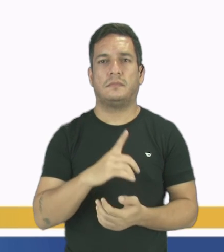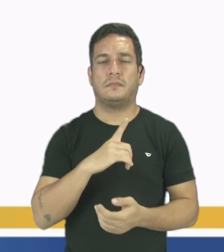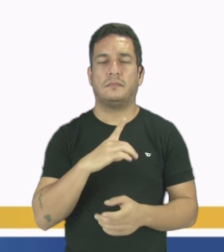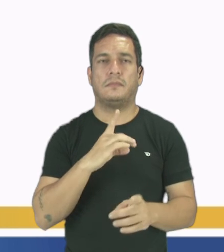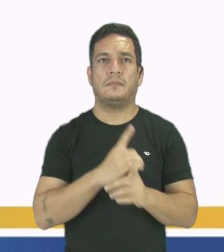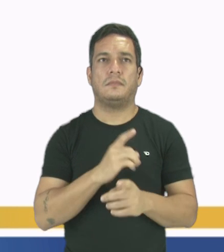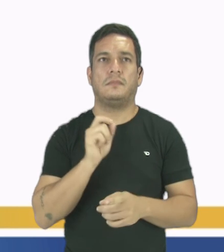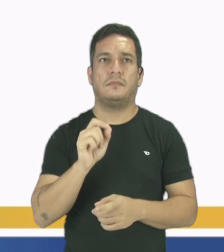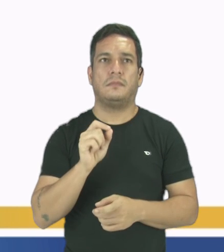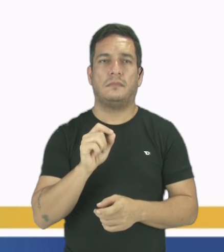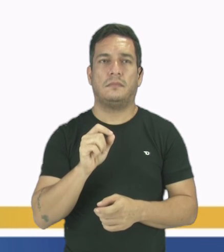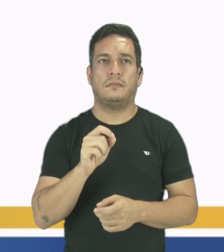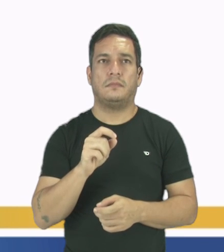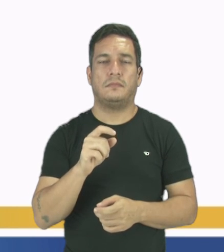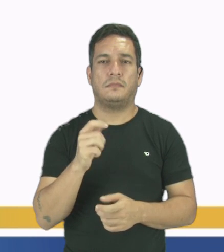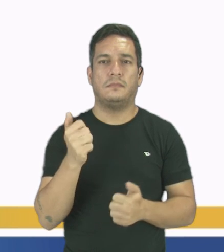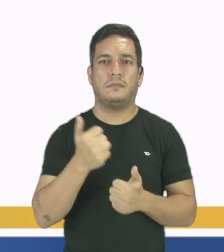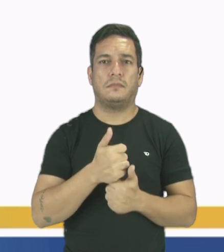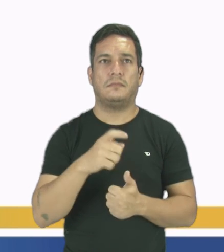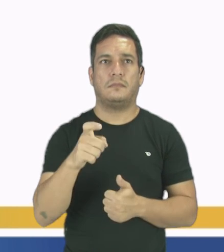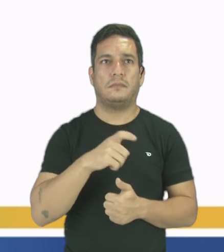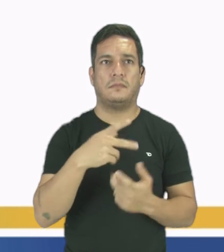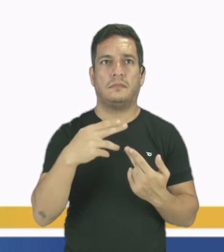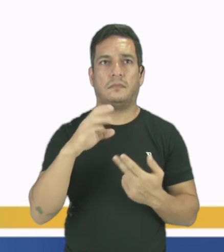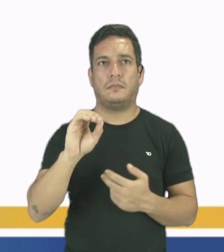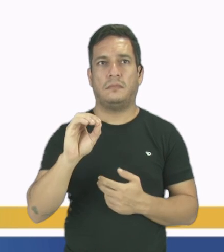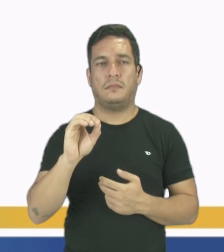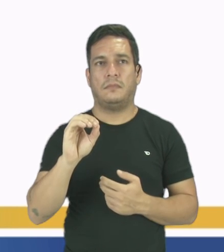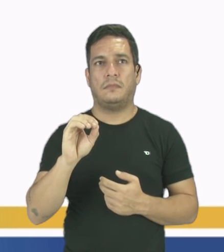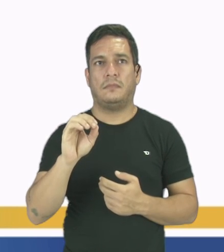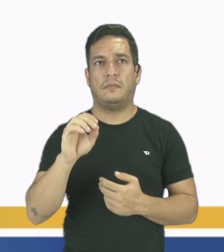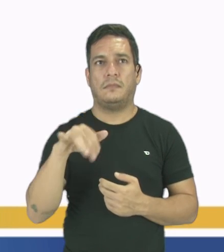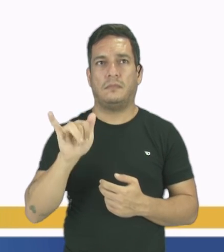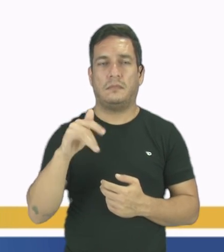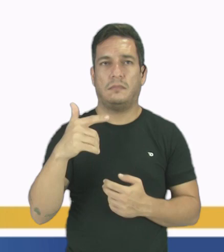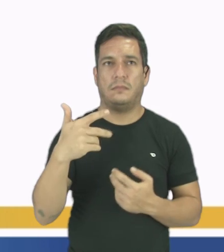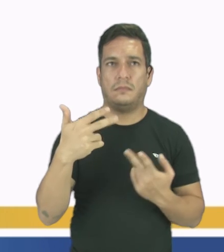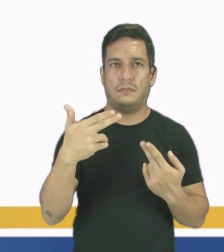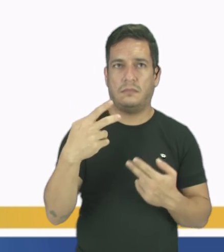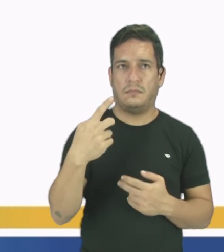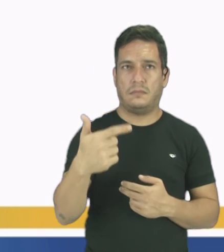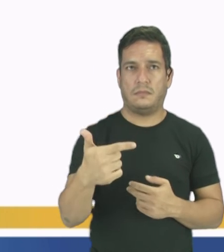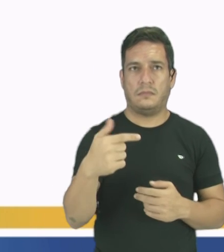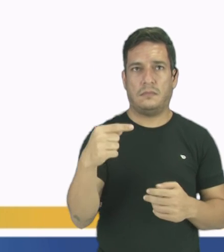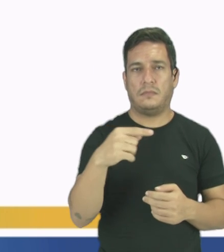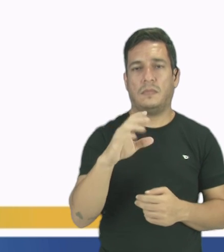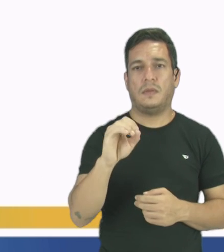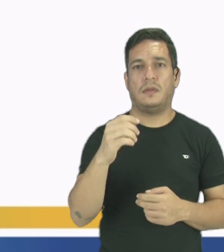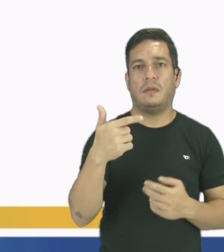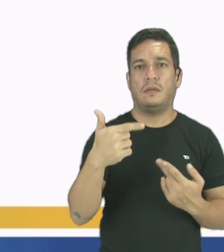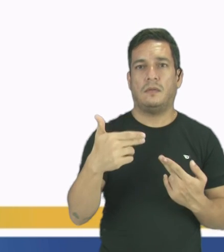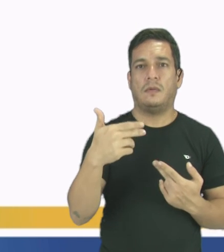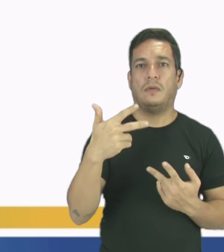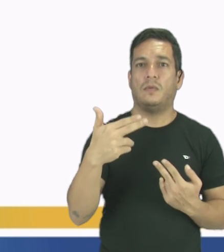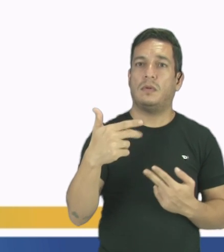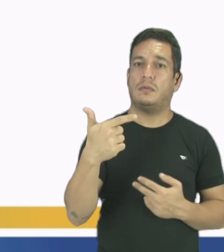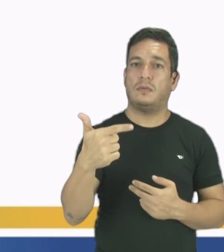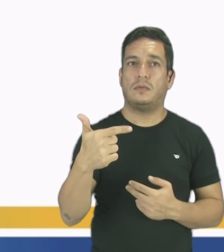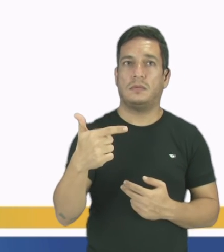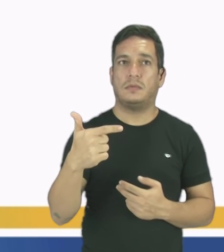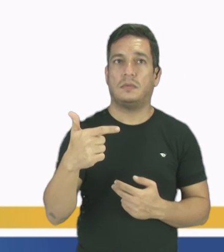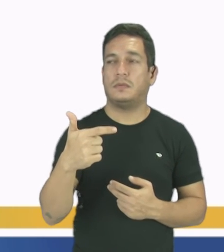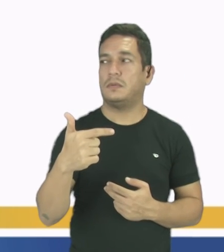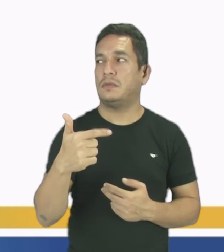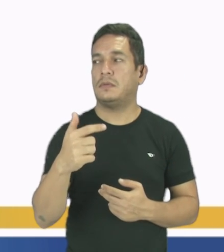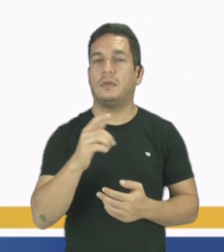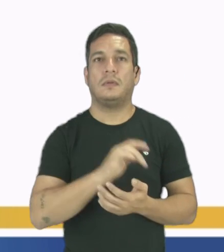encontrar, substituindo o x igual a zero, nós vamos encontrar o y igual a 2 menos 0, e então nosso valor